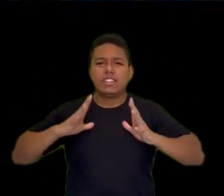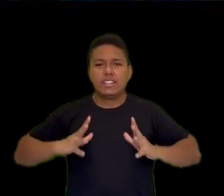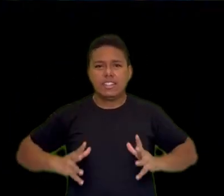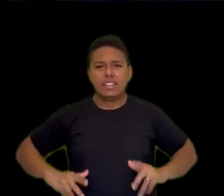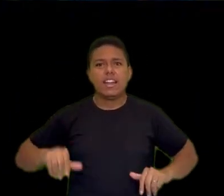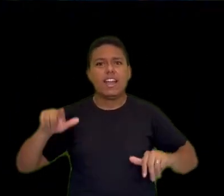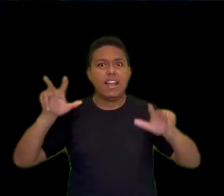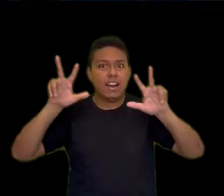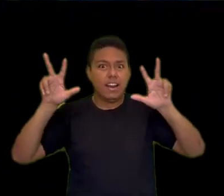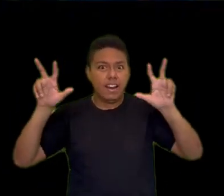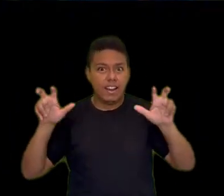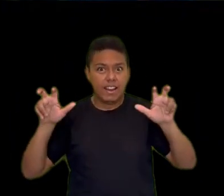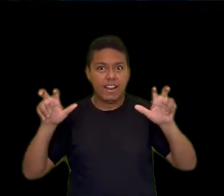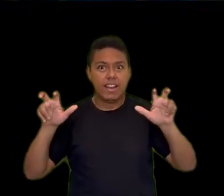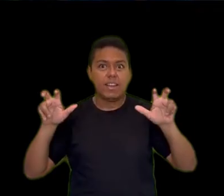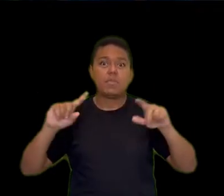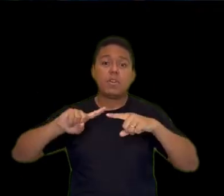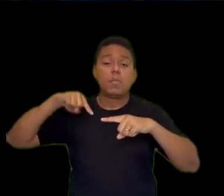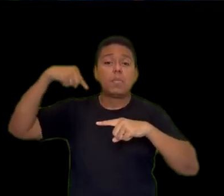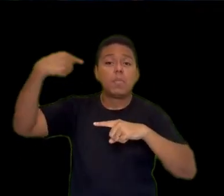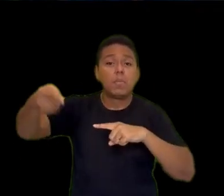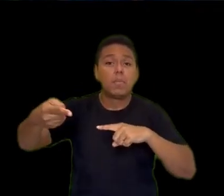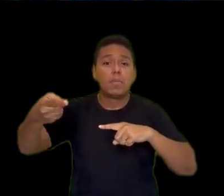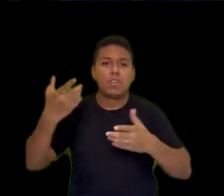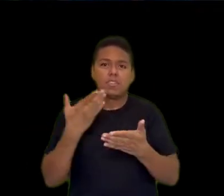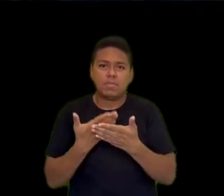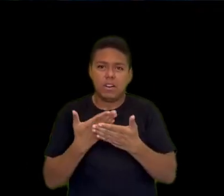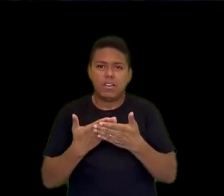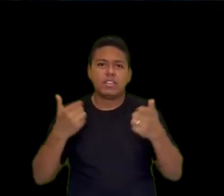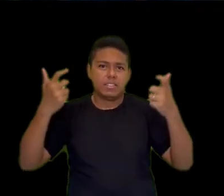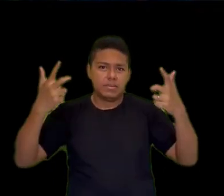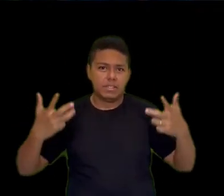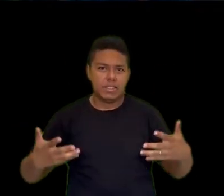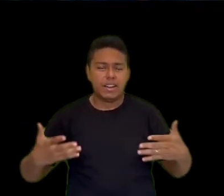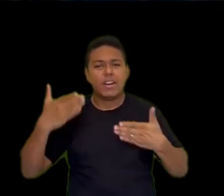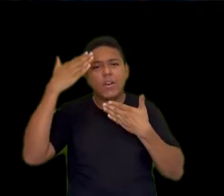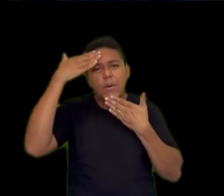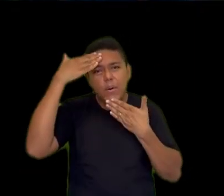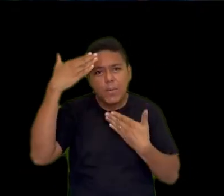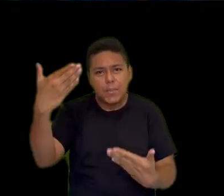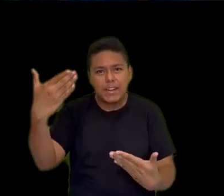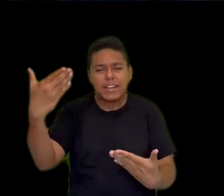próxima aula. Muito obrigada, espero que vocês tenham aproveitado bem essa aula.